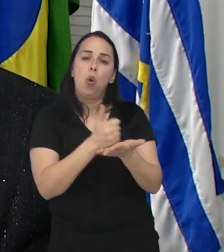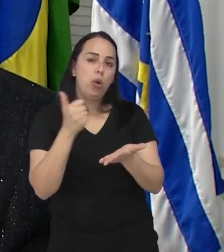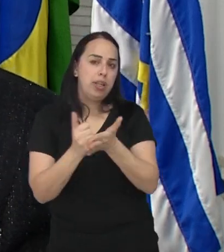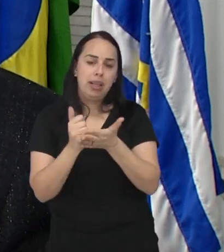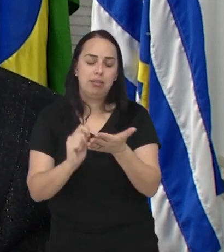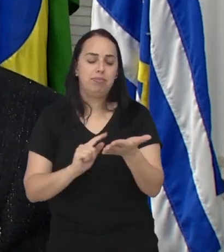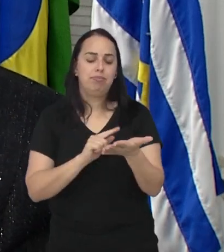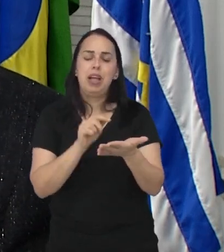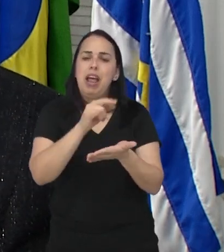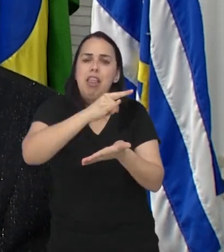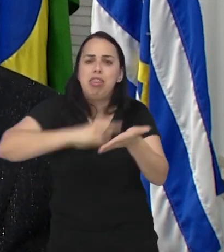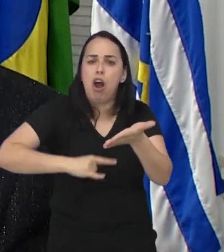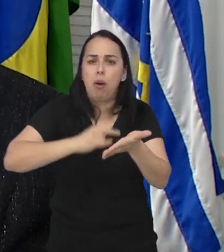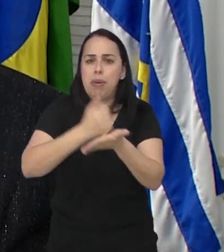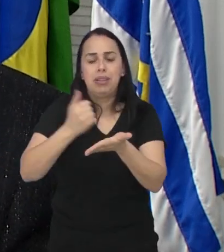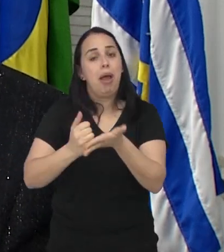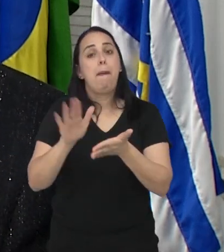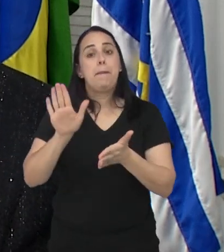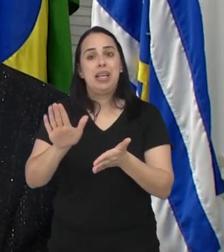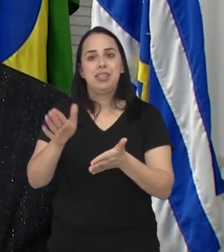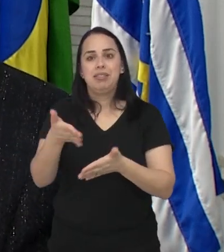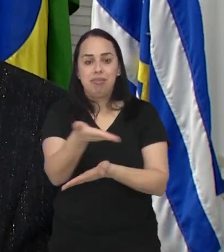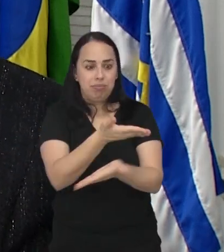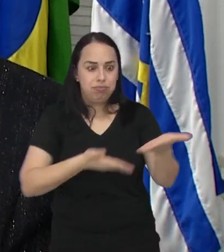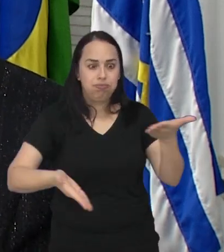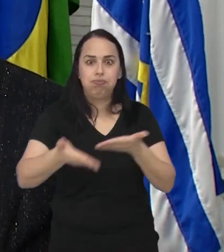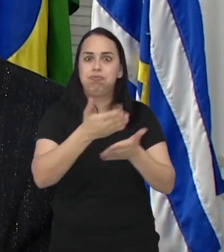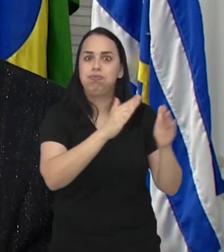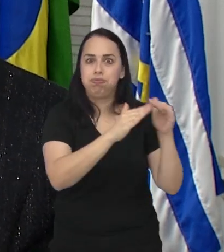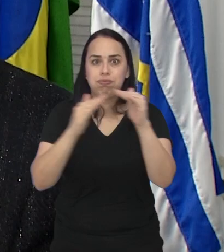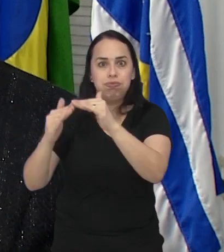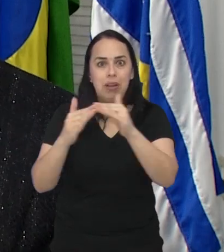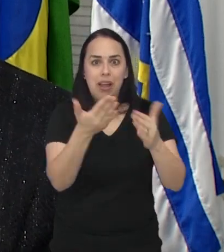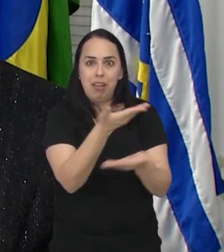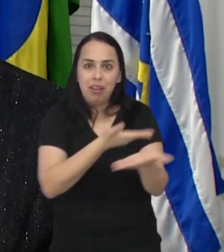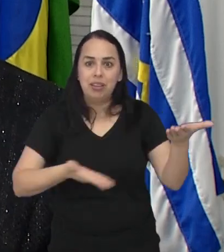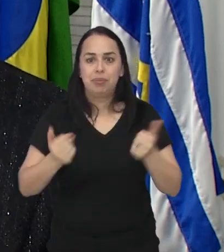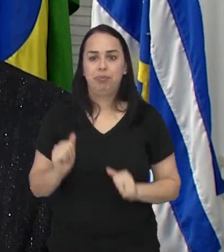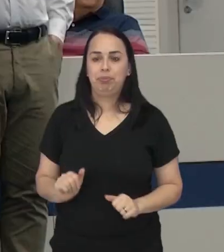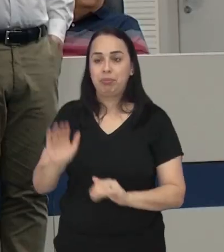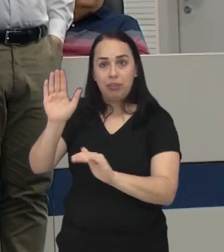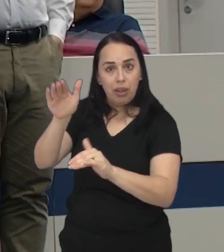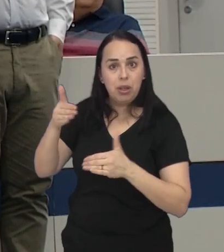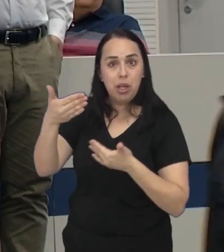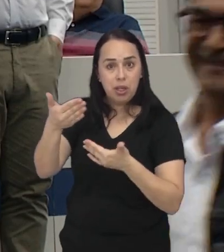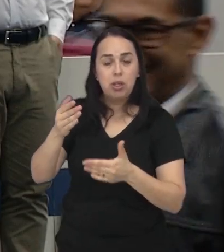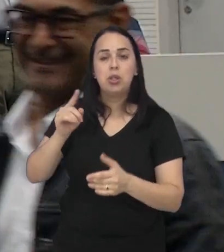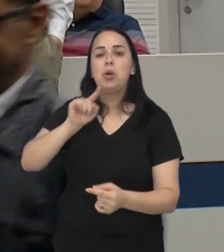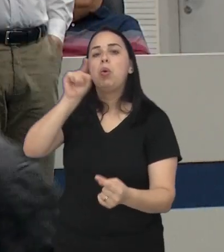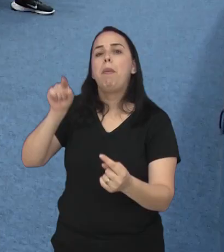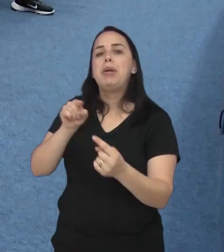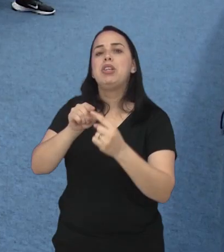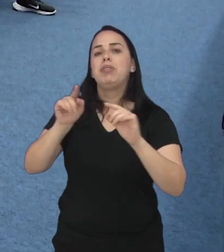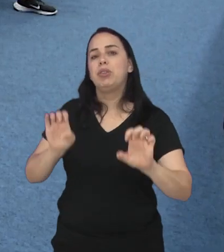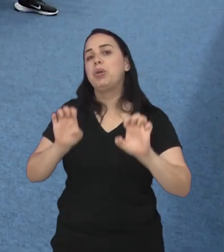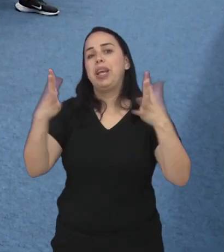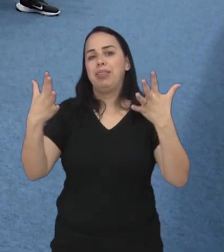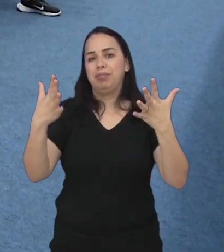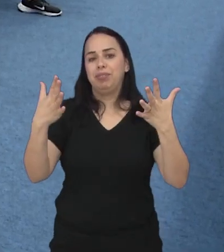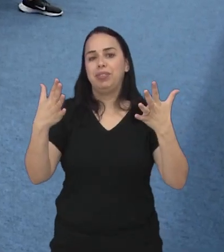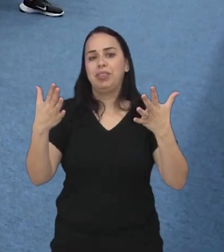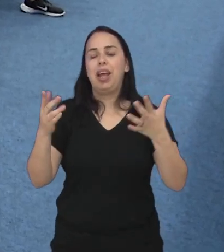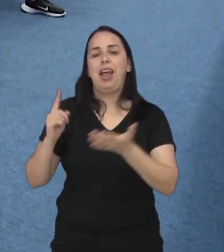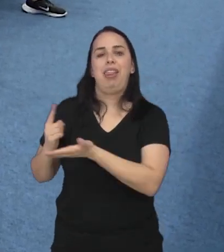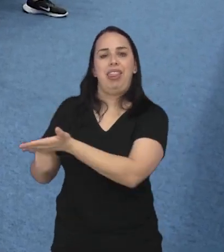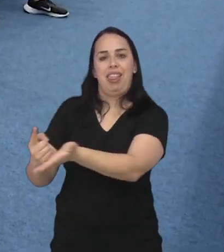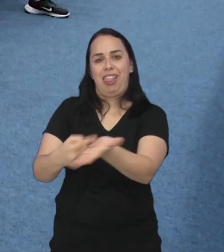as contas, contratar, fazer o contrato, mas nas relações pessoais. Além das homenagens, um dos